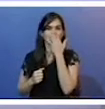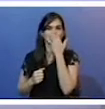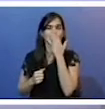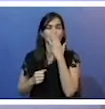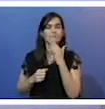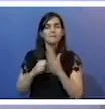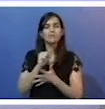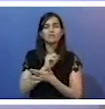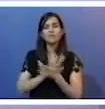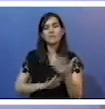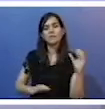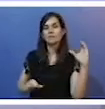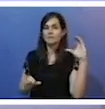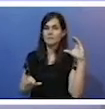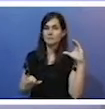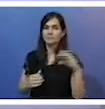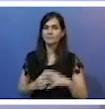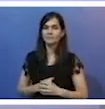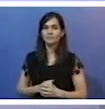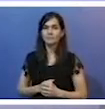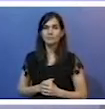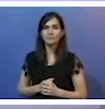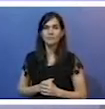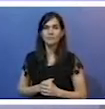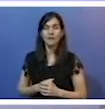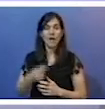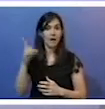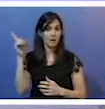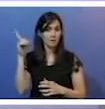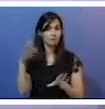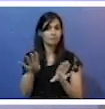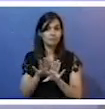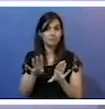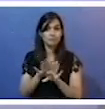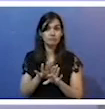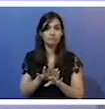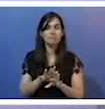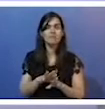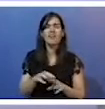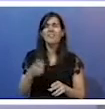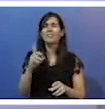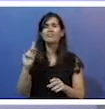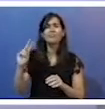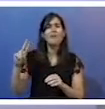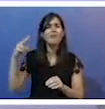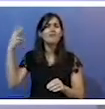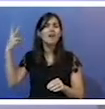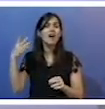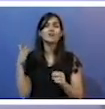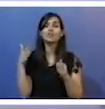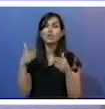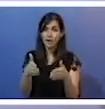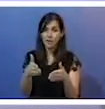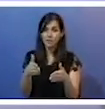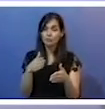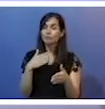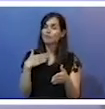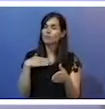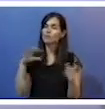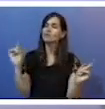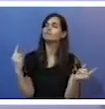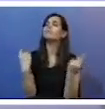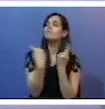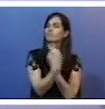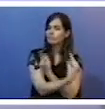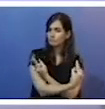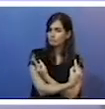ah e tem que ser e aqui também né Não dá para levar direto tem que passar esse mais um o